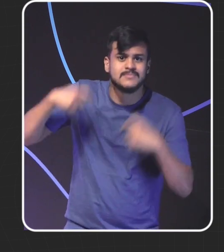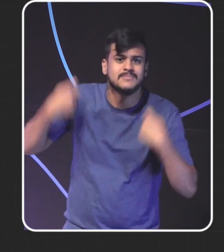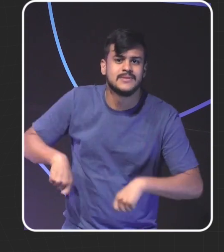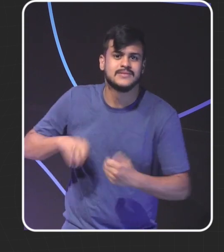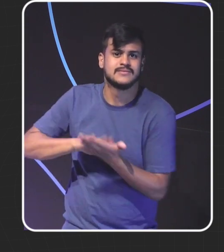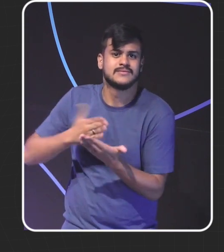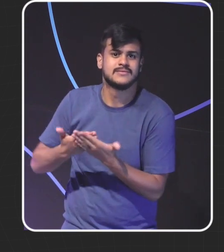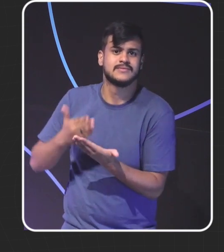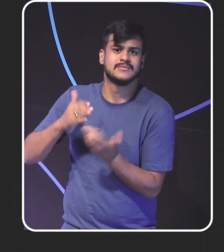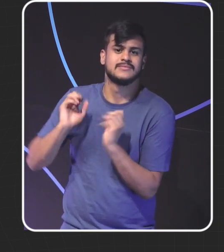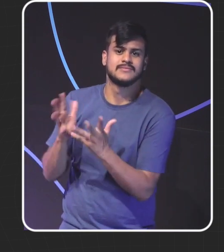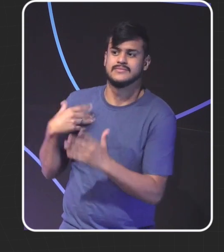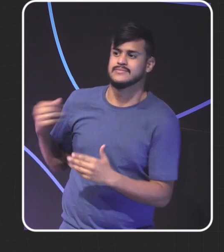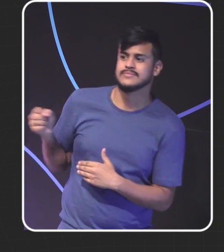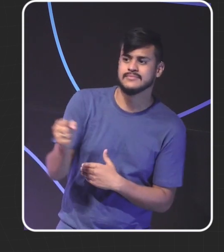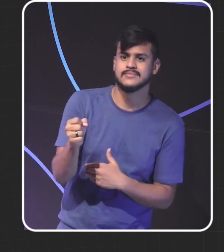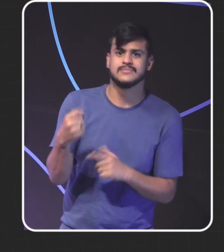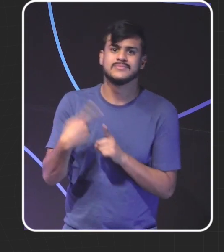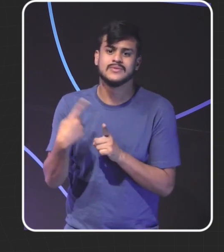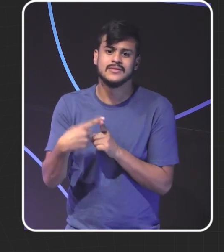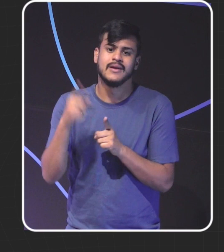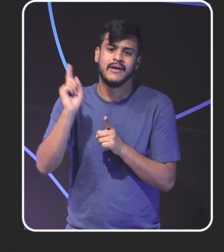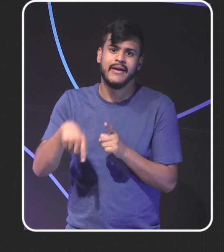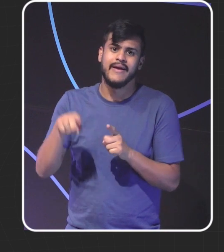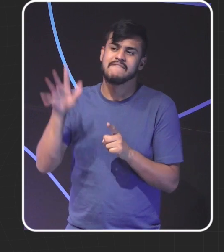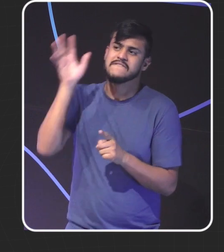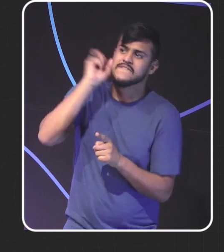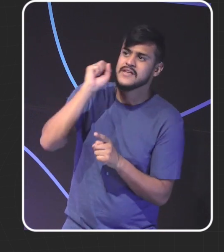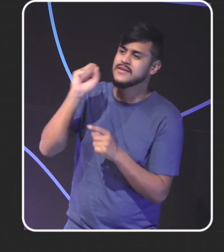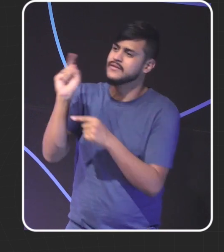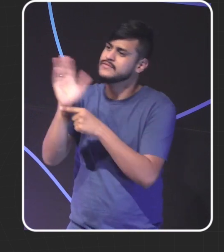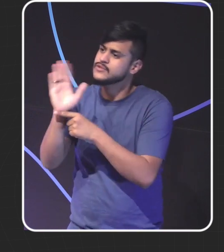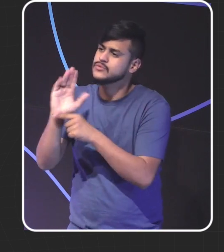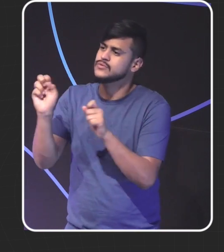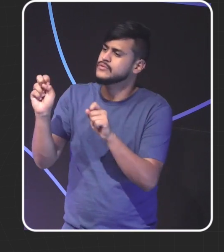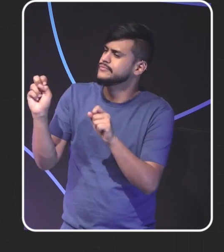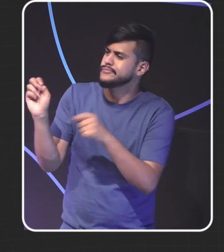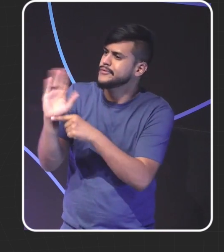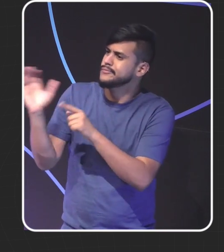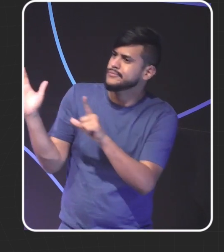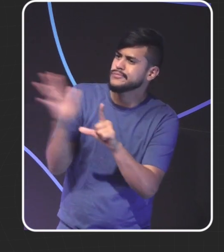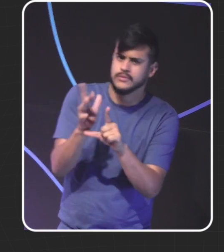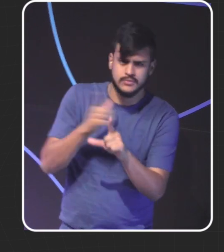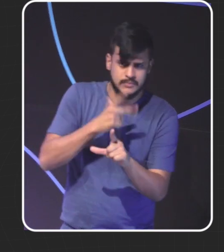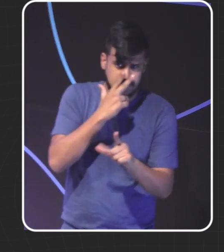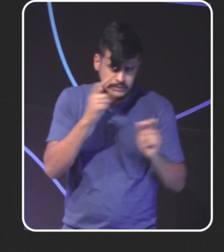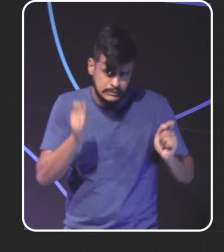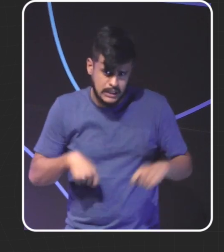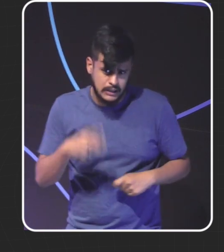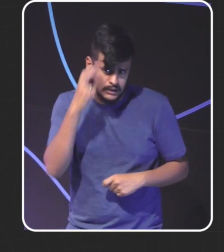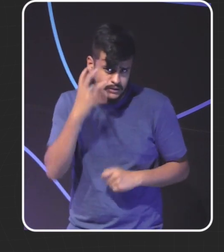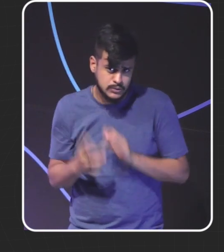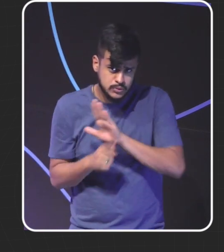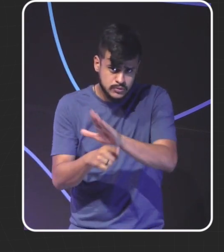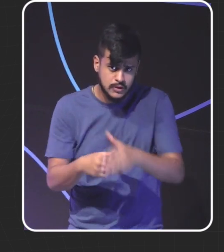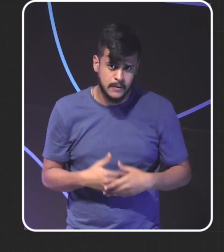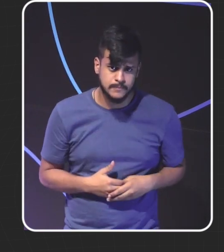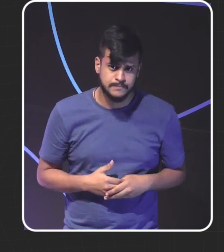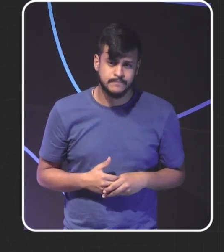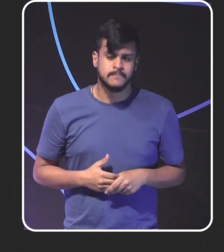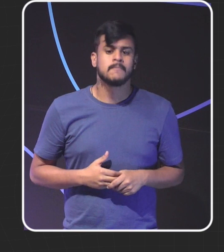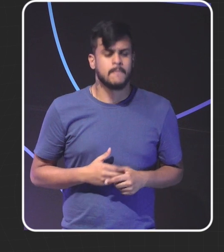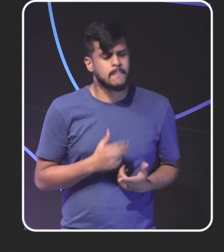Libras no caso de um conteúdo audiovisual que está sendo transmitido na web? Eu acho que sim, e eu acho que é uma